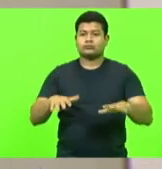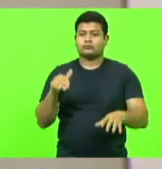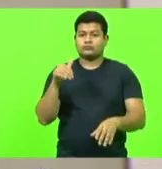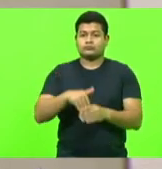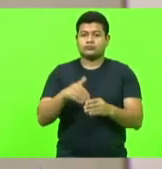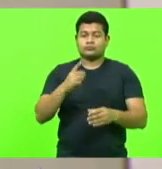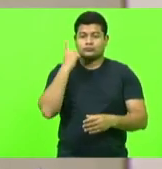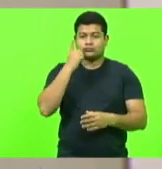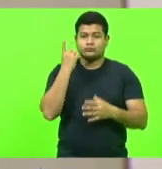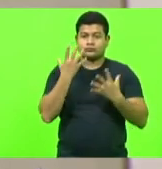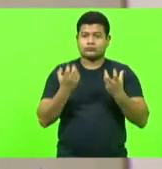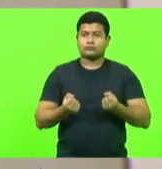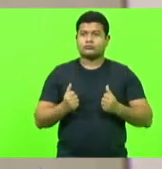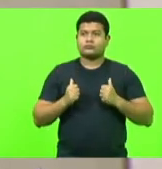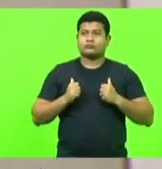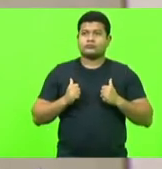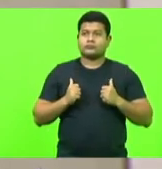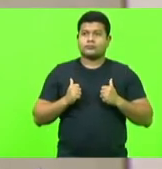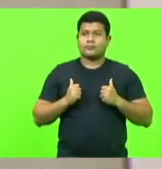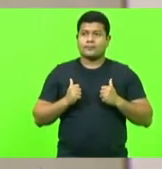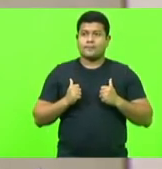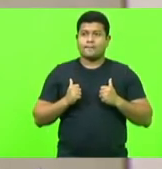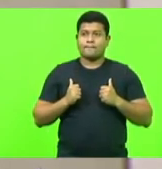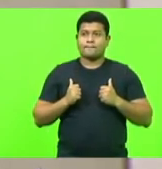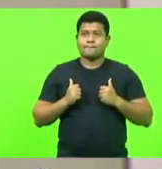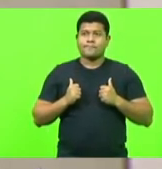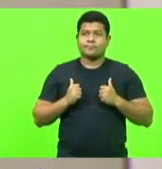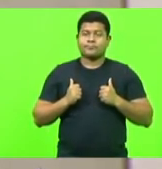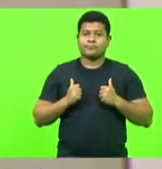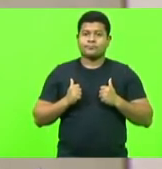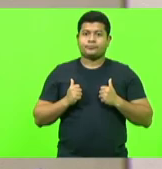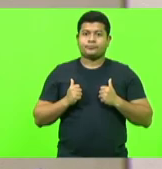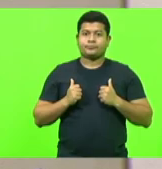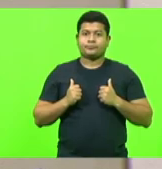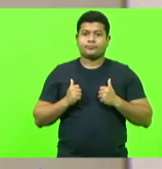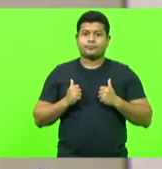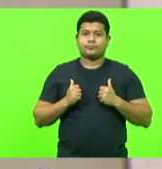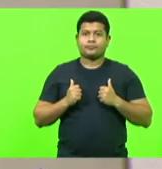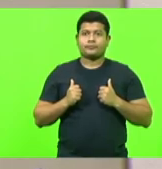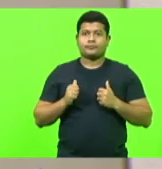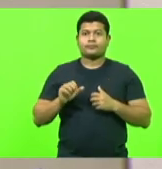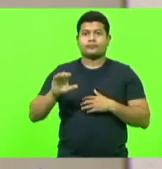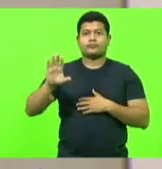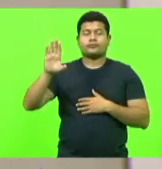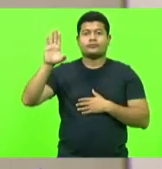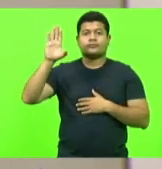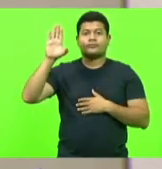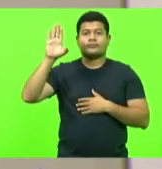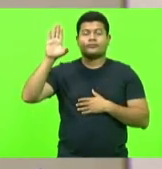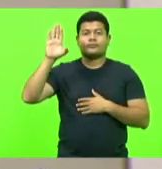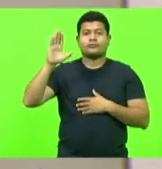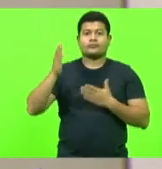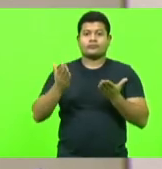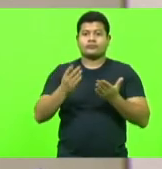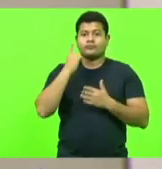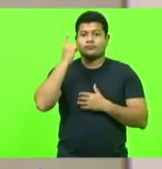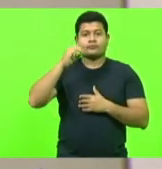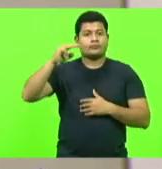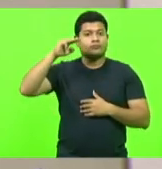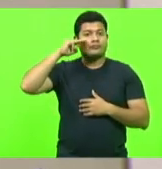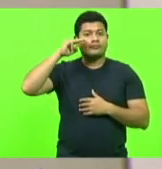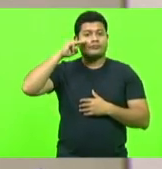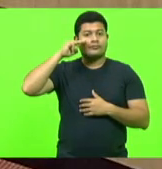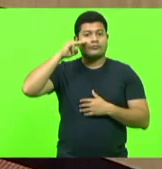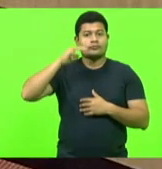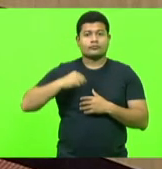discutir, em votação. Deputados que aprovam, permaneçam como se encontra. Pela ordem, senhor presidente. Pela ordem, deputada Marlene. Eu só